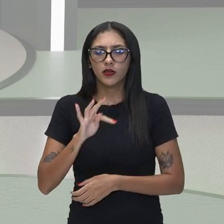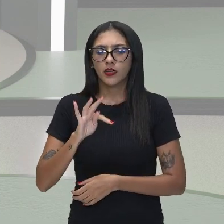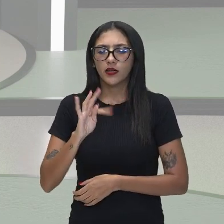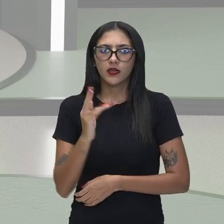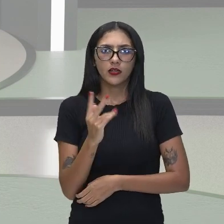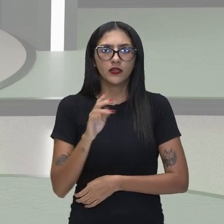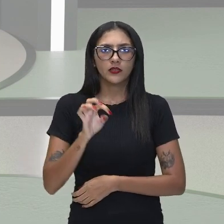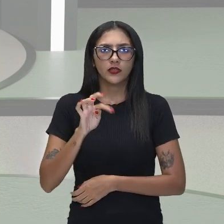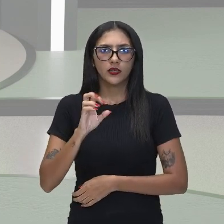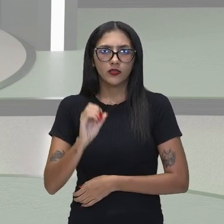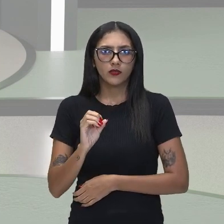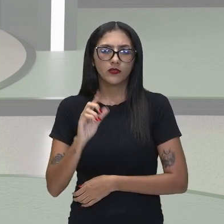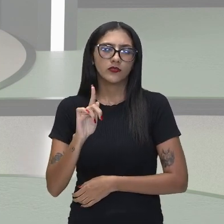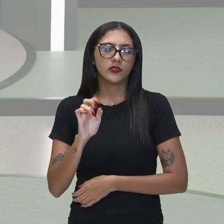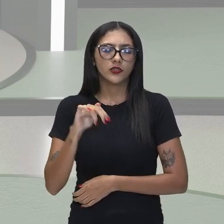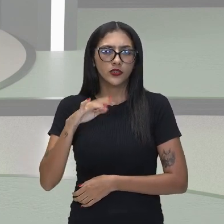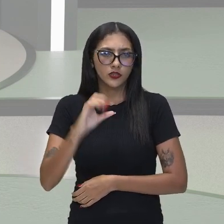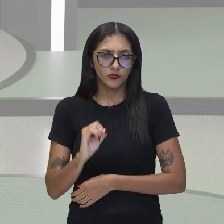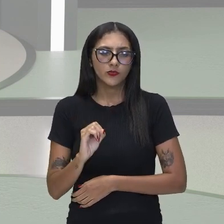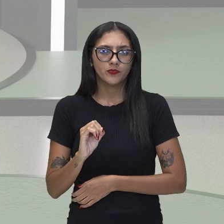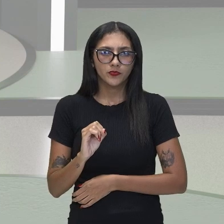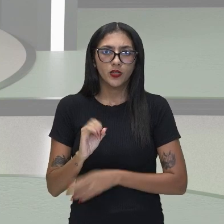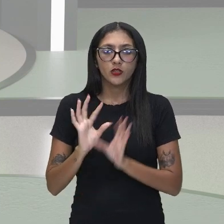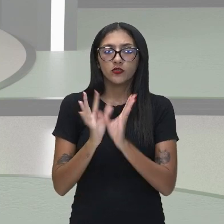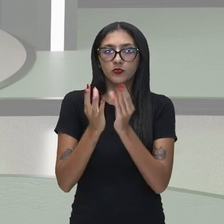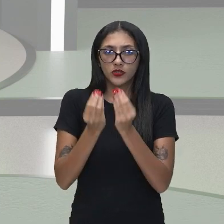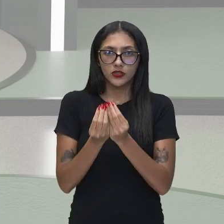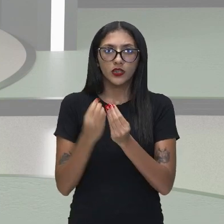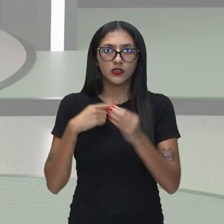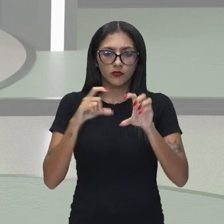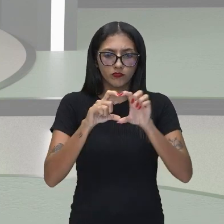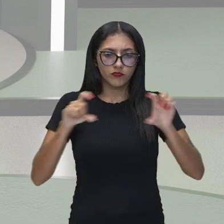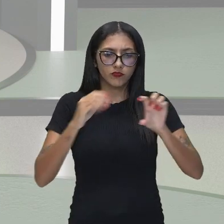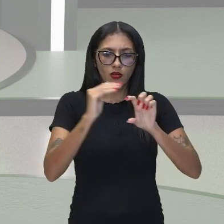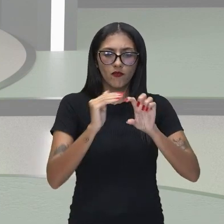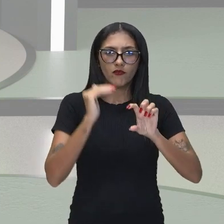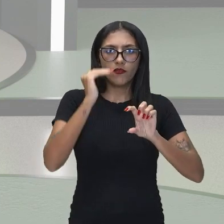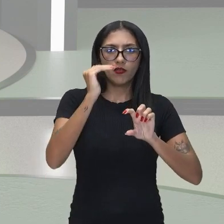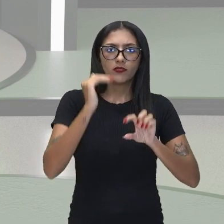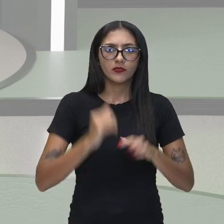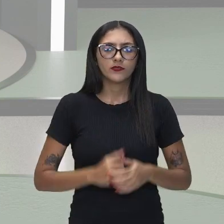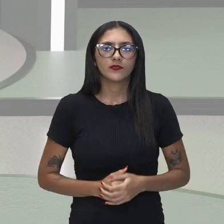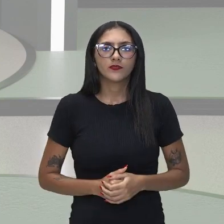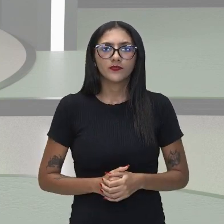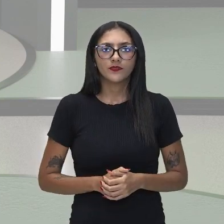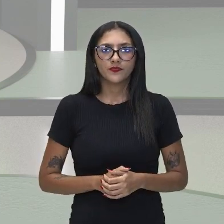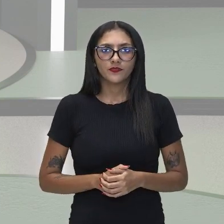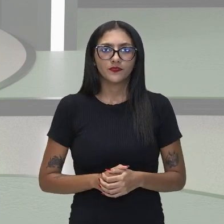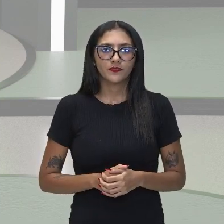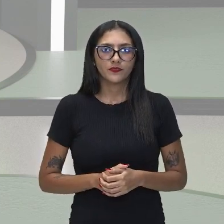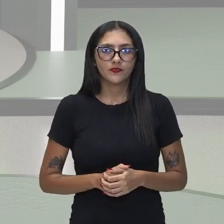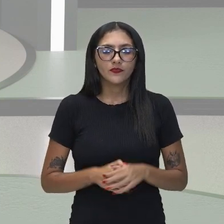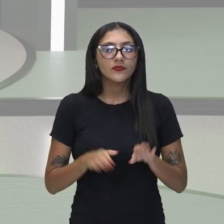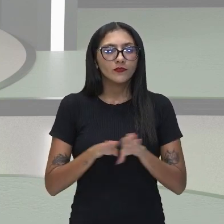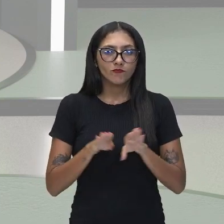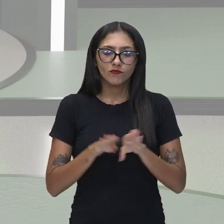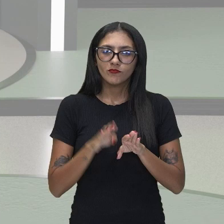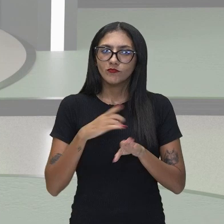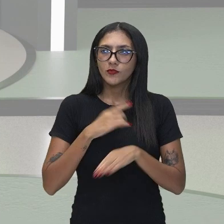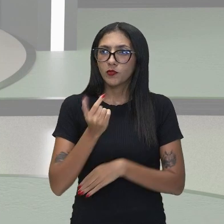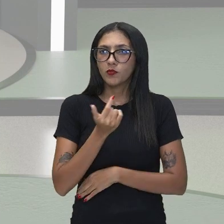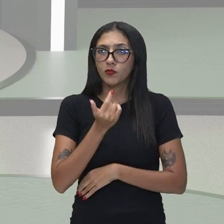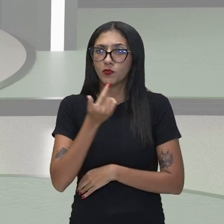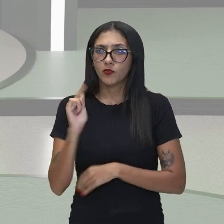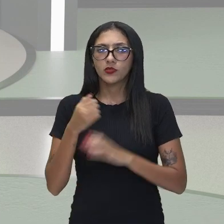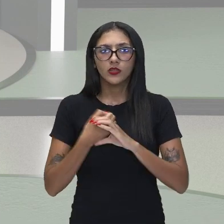estar fora da cadeia principal. Além desses aqui que tem hidroxila, existem as funções oxigenadas que têm